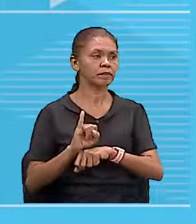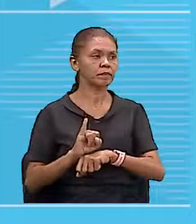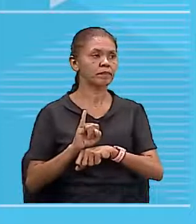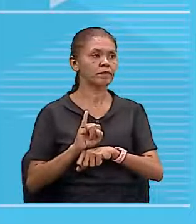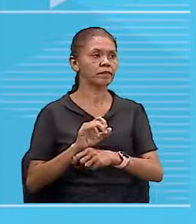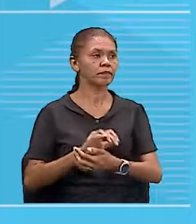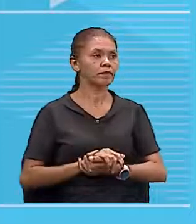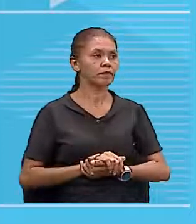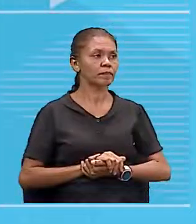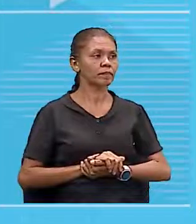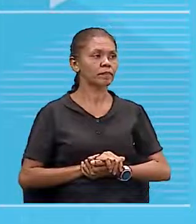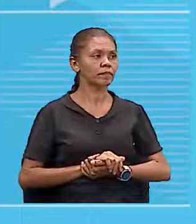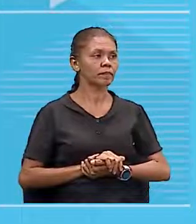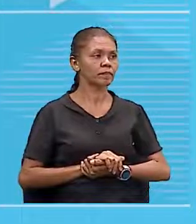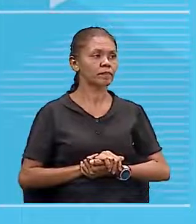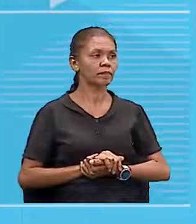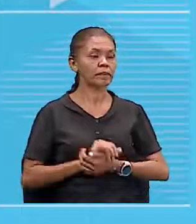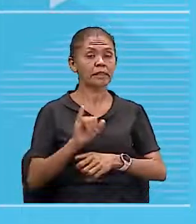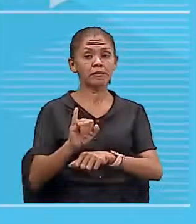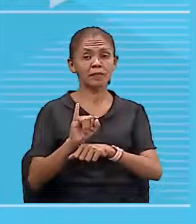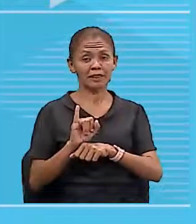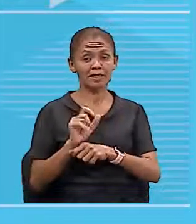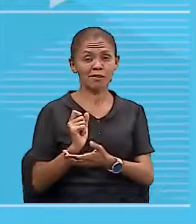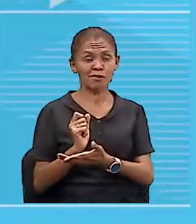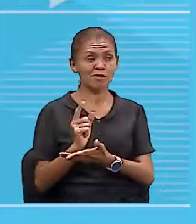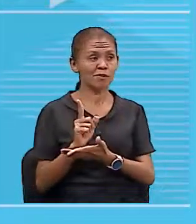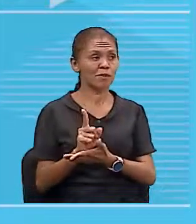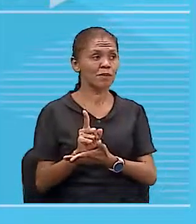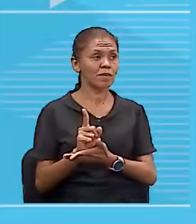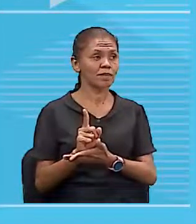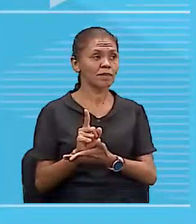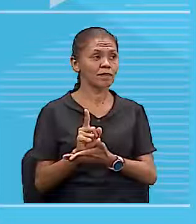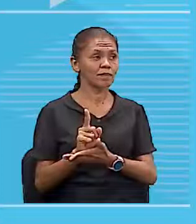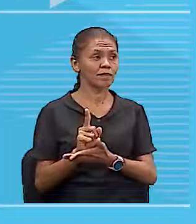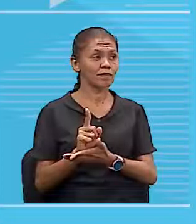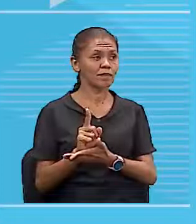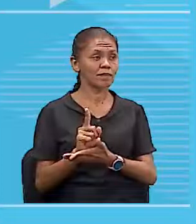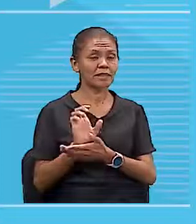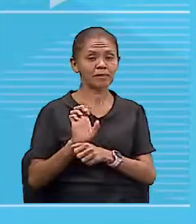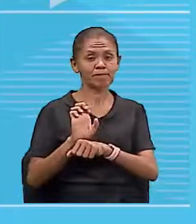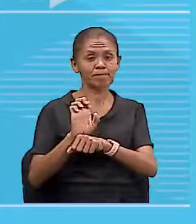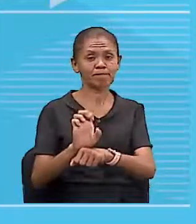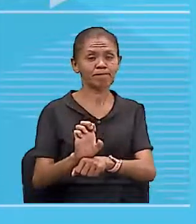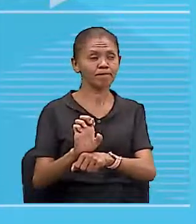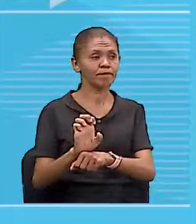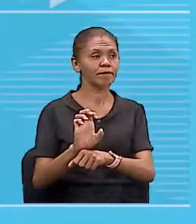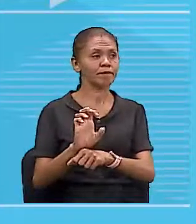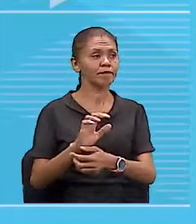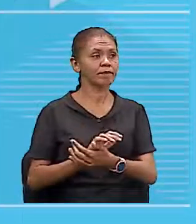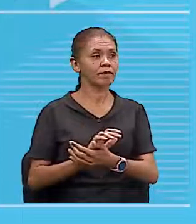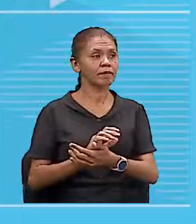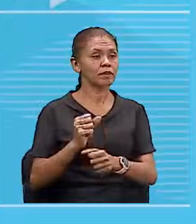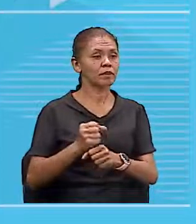importação é comprar vender é exportar entre